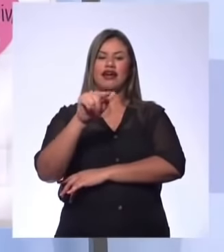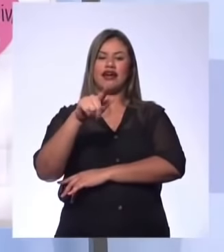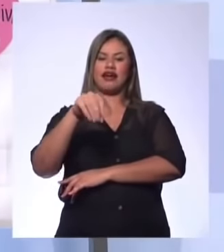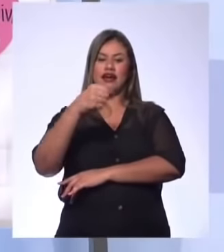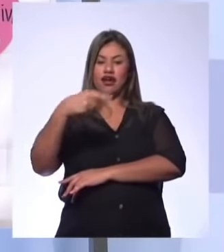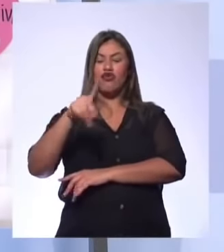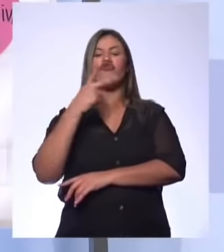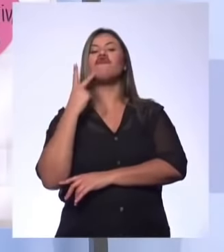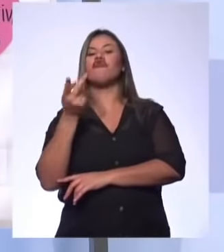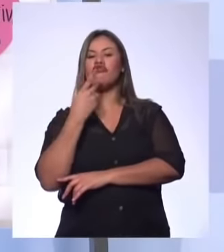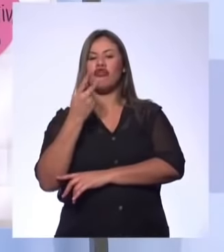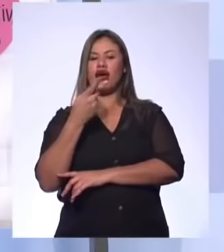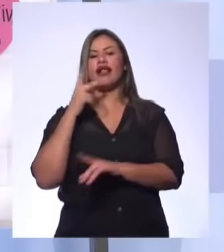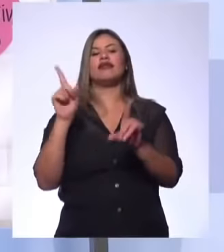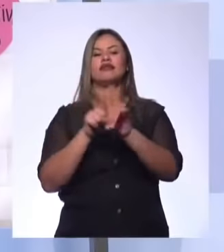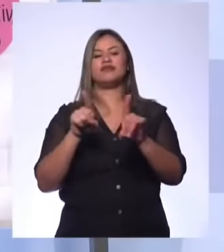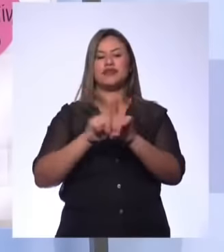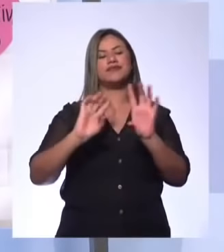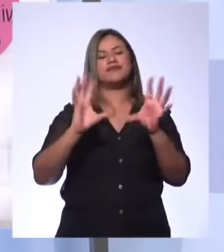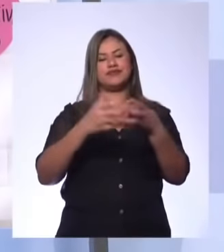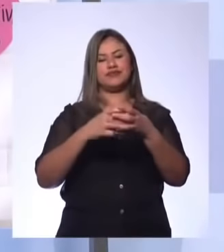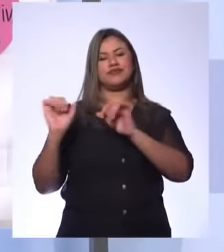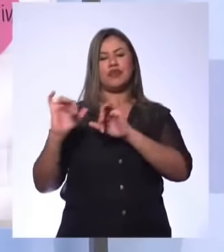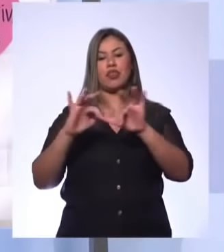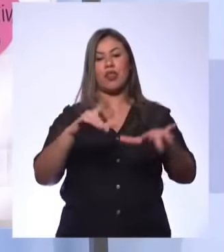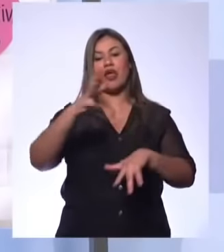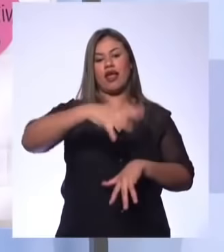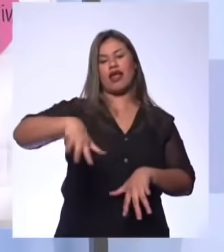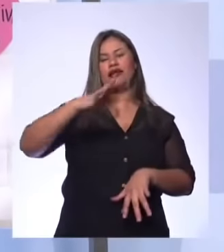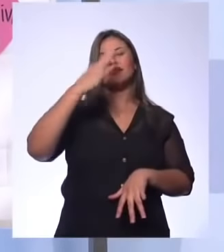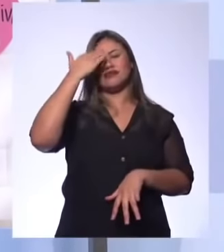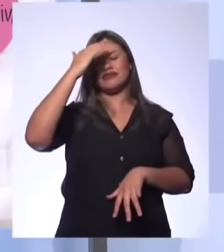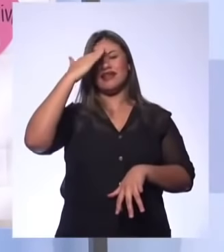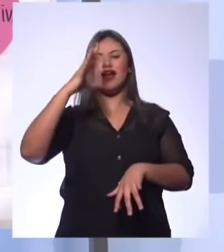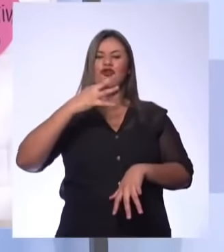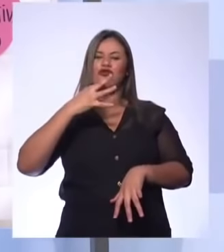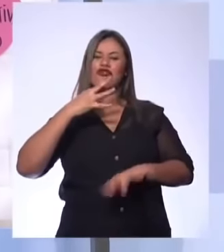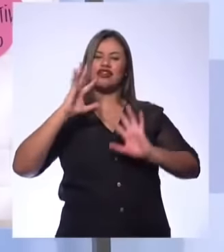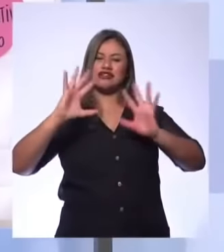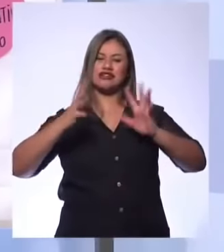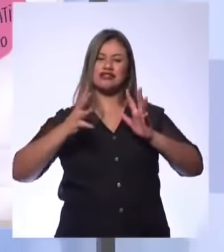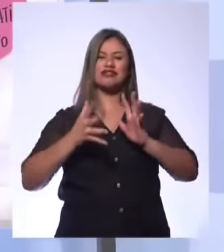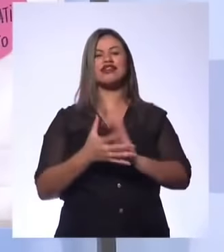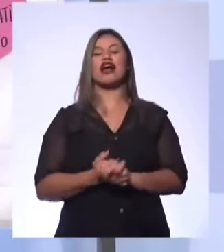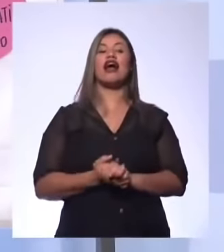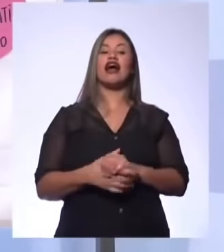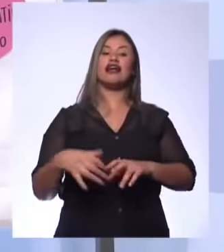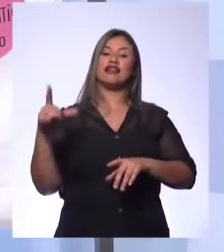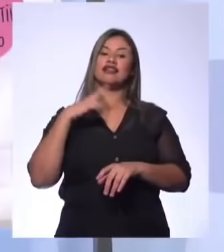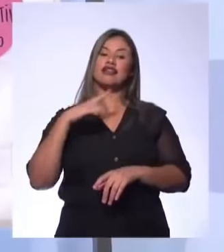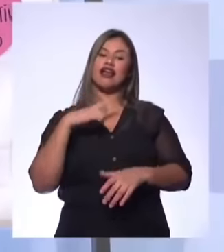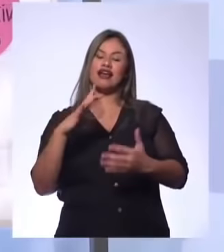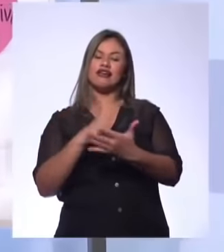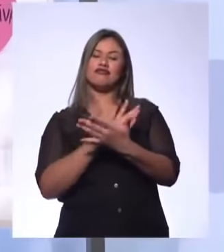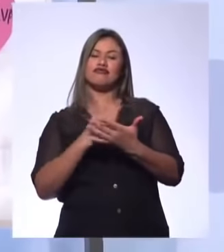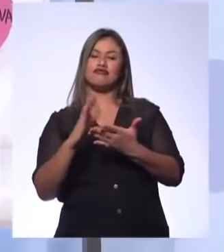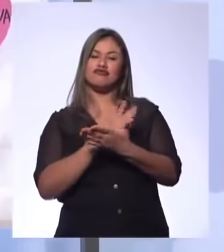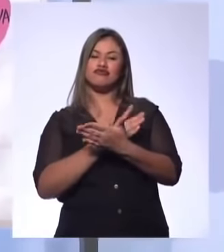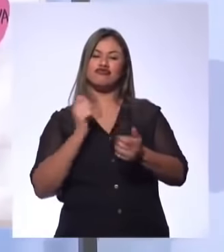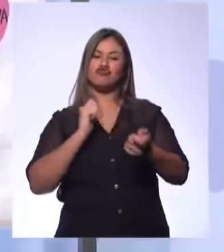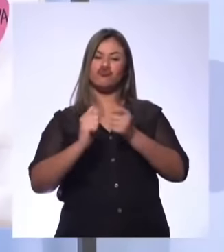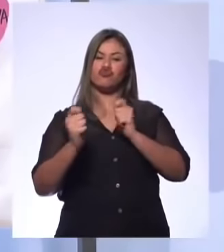vikings. Então, é um universo que os alunos já compreendem bastante, já conhecem. Tem alguns jogos também que retratam os